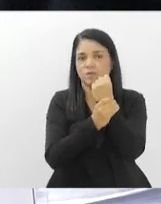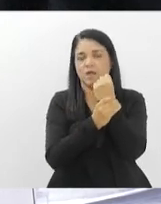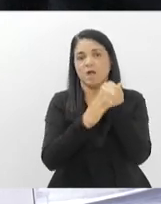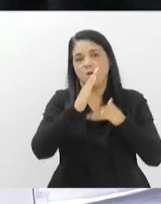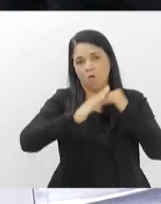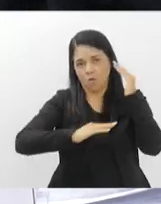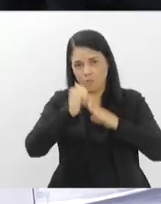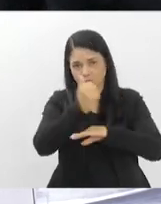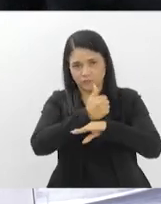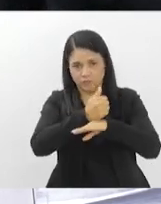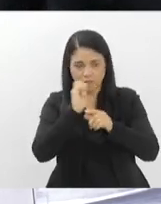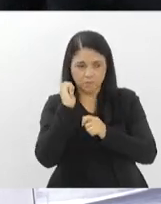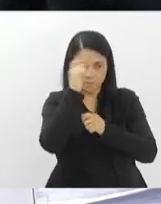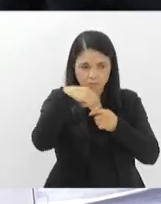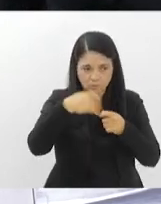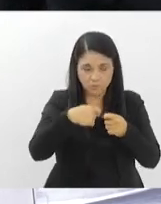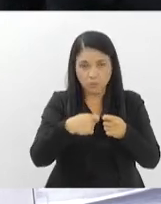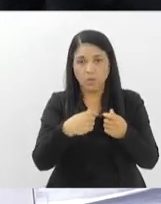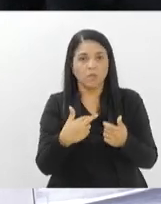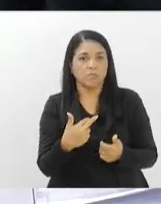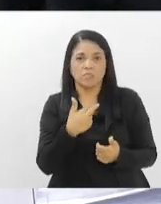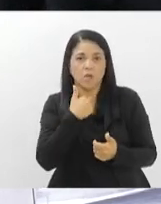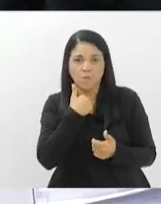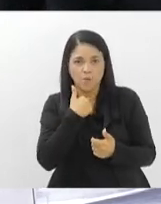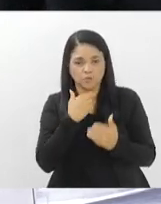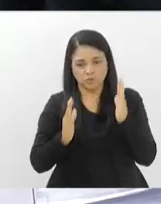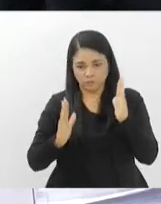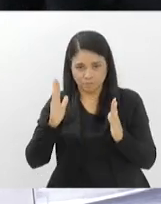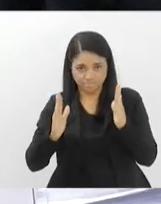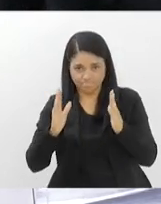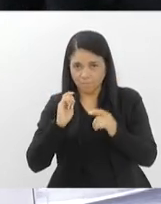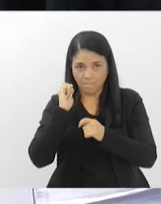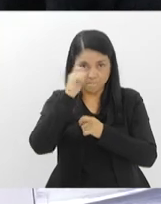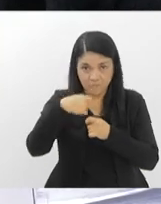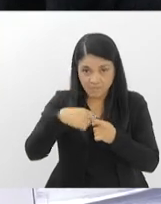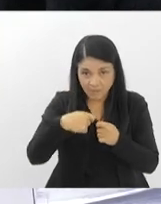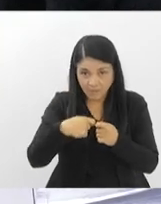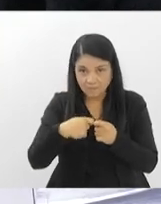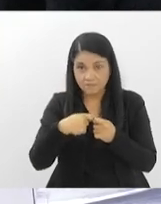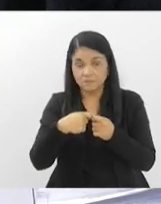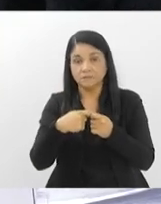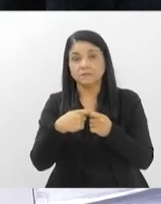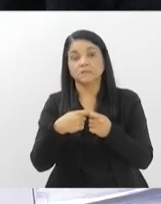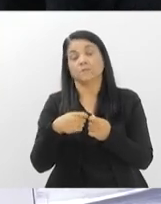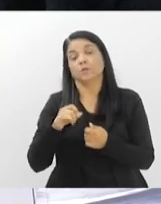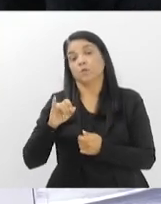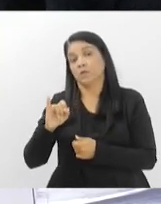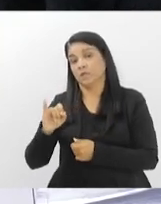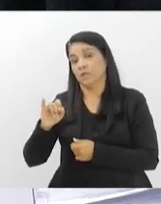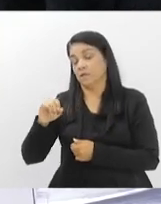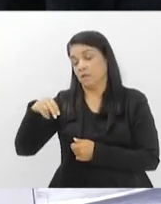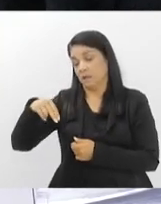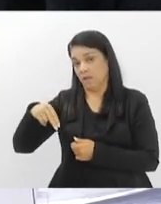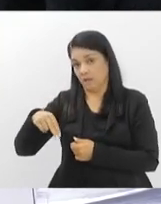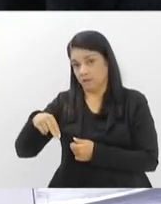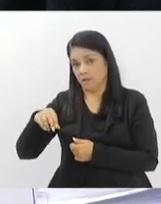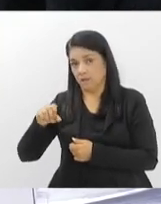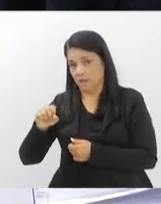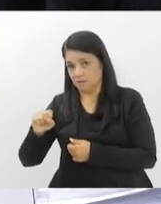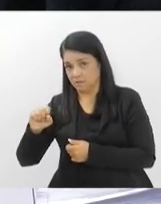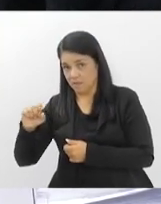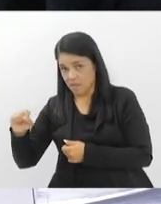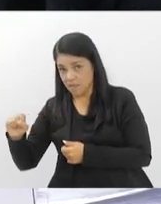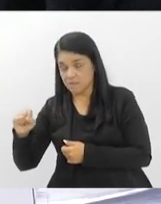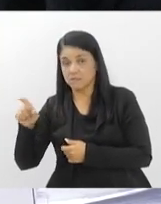em que ele não pode, né, promover a pesca, é feito pelo INSS, nós temos exemplo